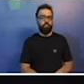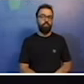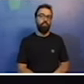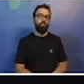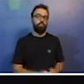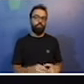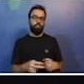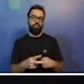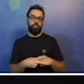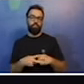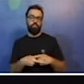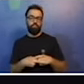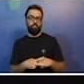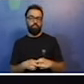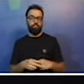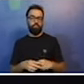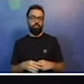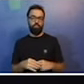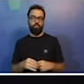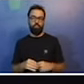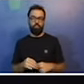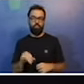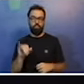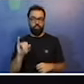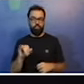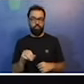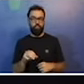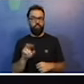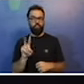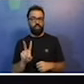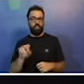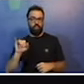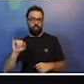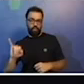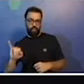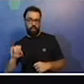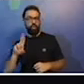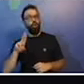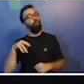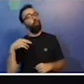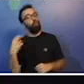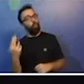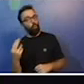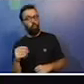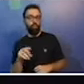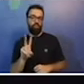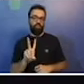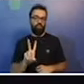for intransitivo, que é aquele que não precisa de complemento, ou então transitivo indireto,